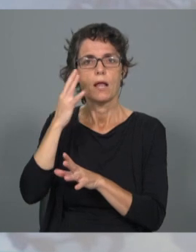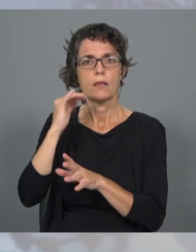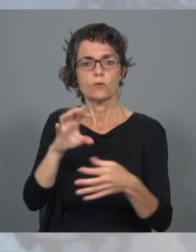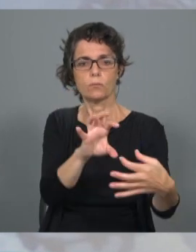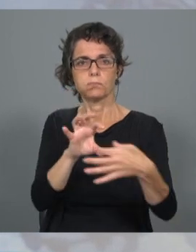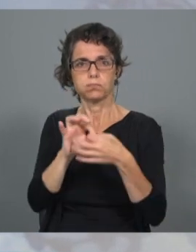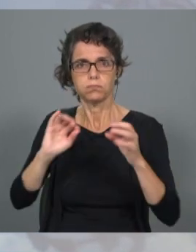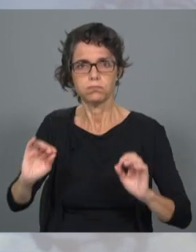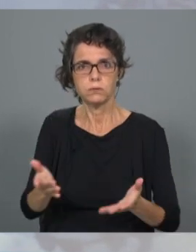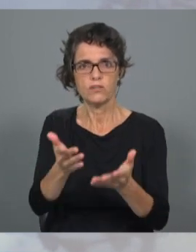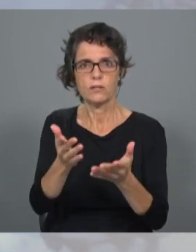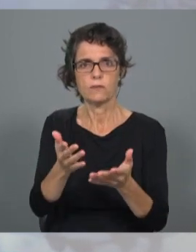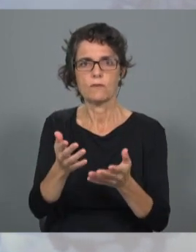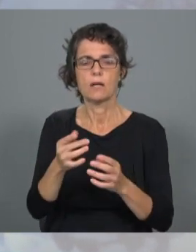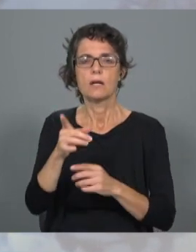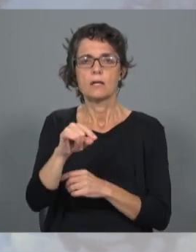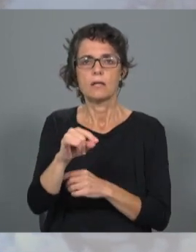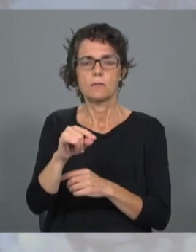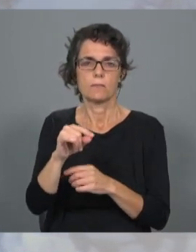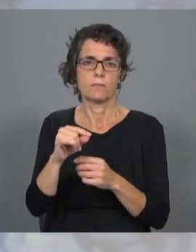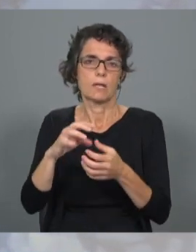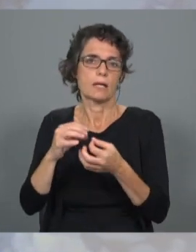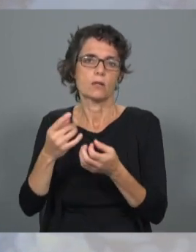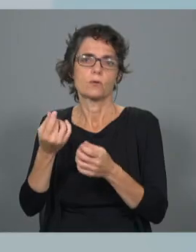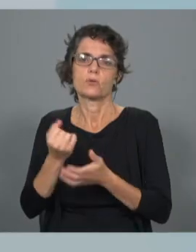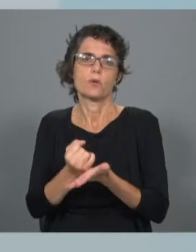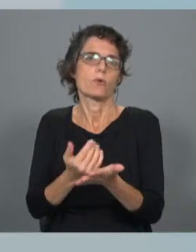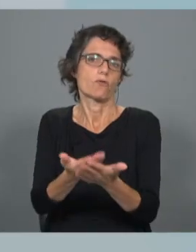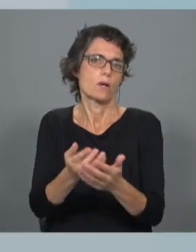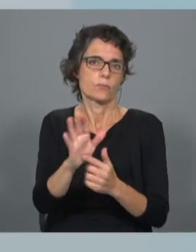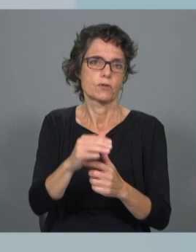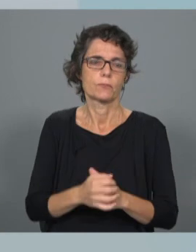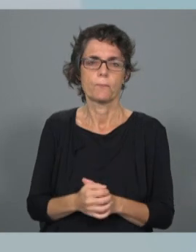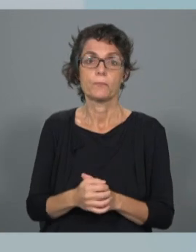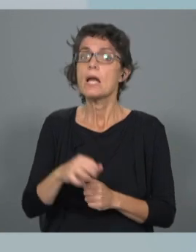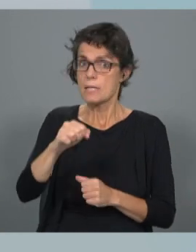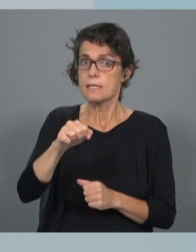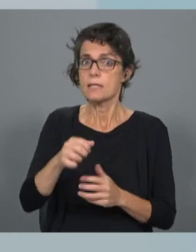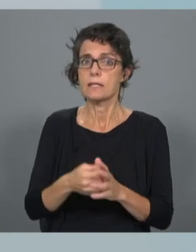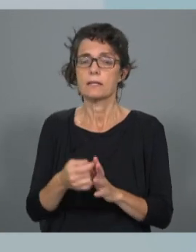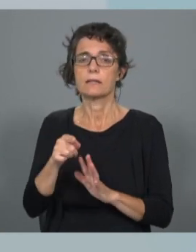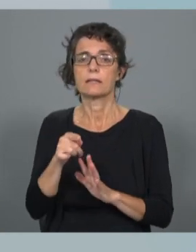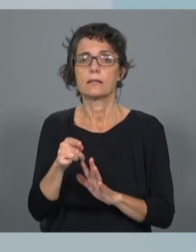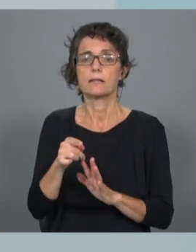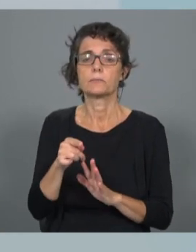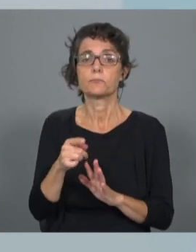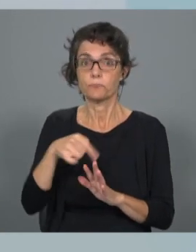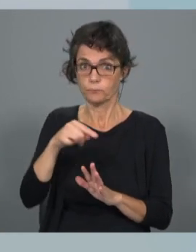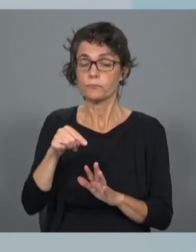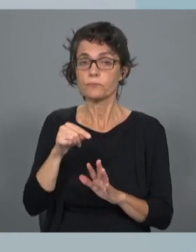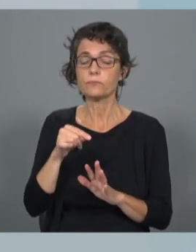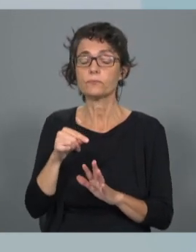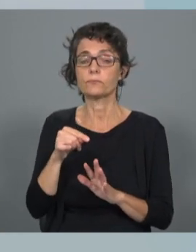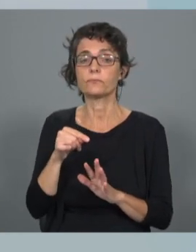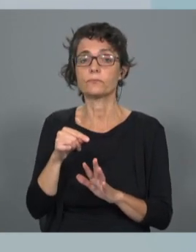enviarem algum apoio, isso é fundamental. Aconteceu? Sim, aconteceu e é fundamental, porque na verdade se nós conseguimos fazer alguma coisa